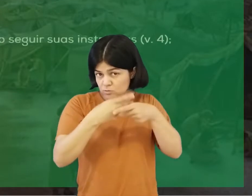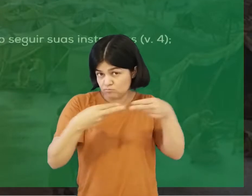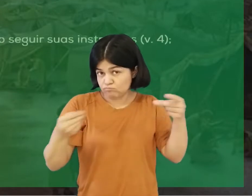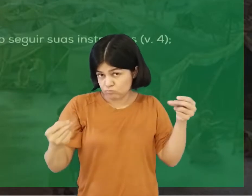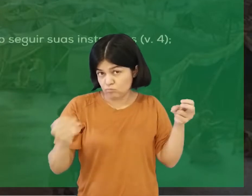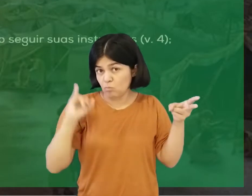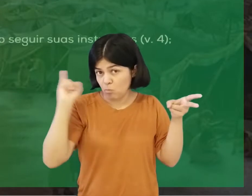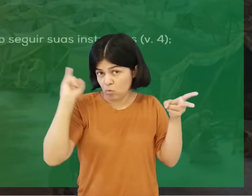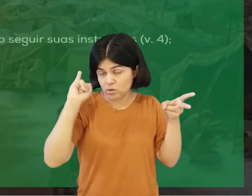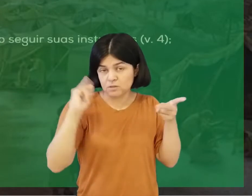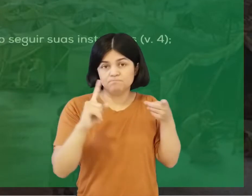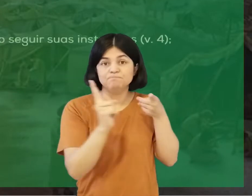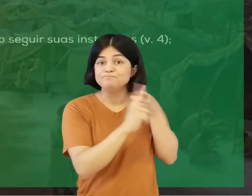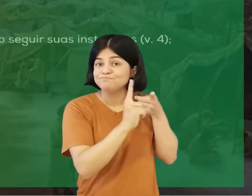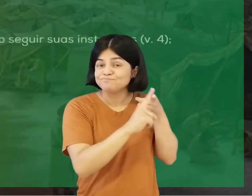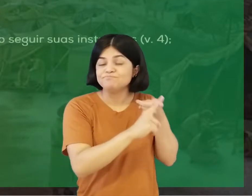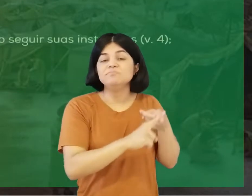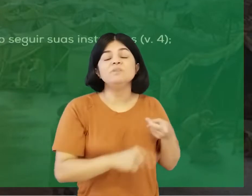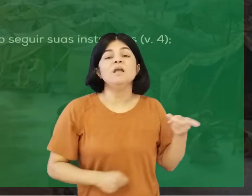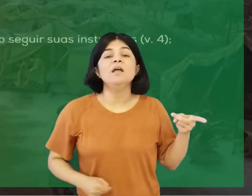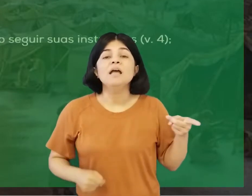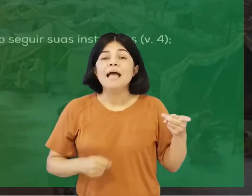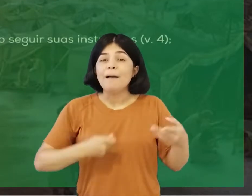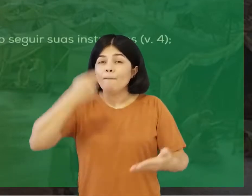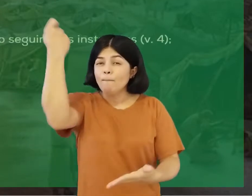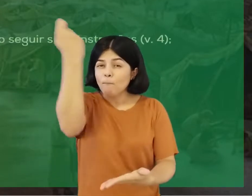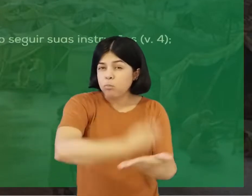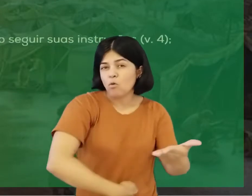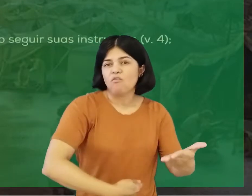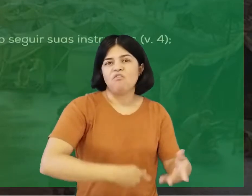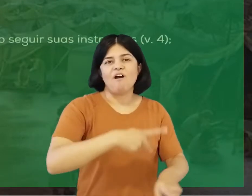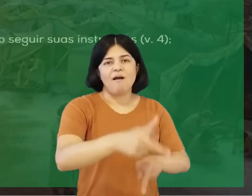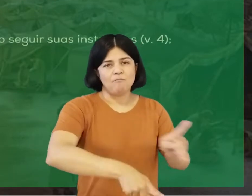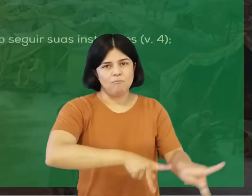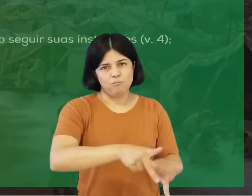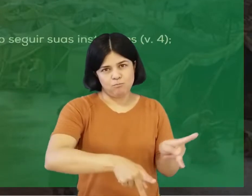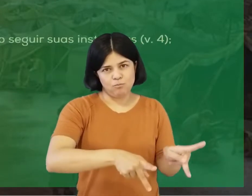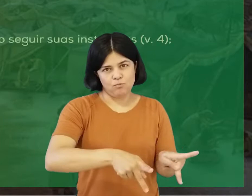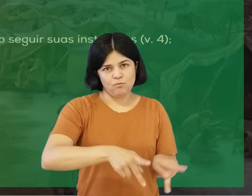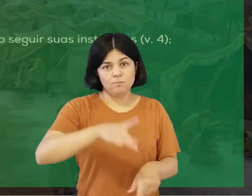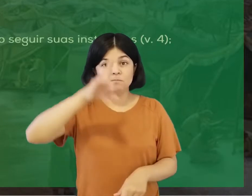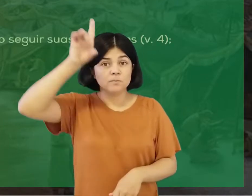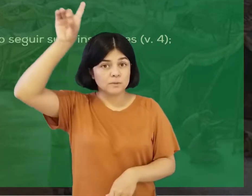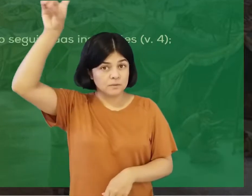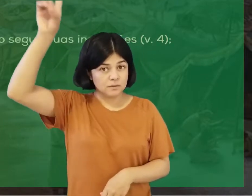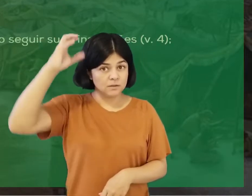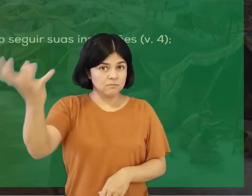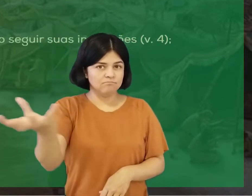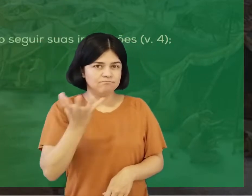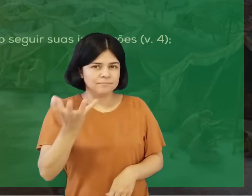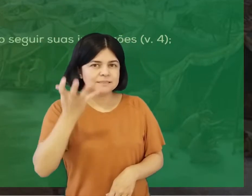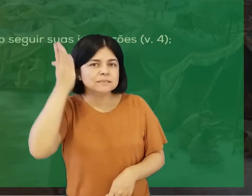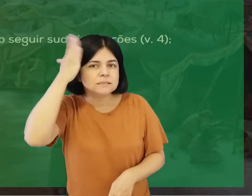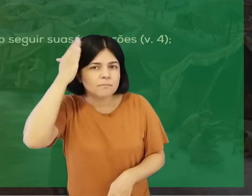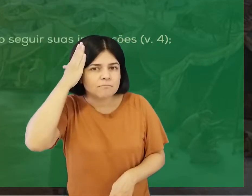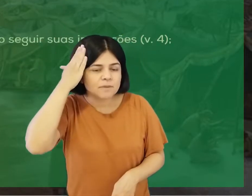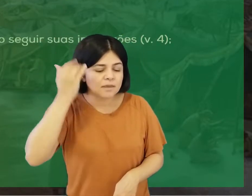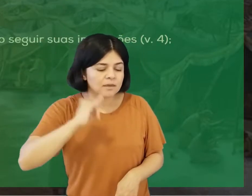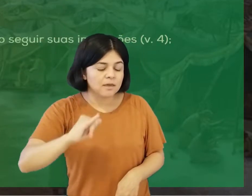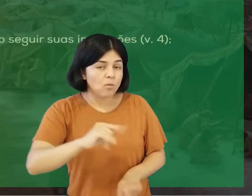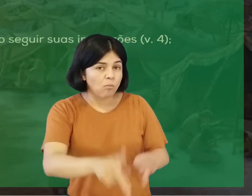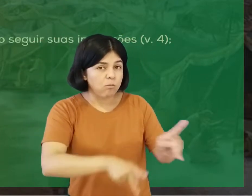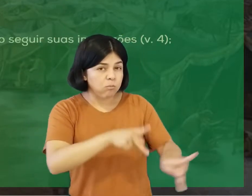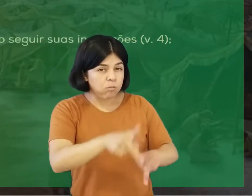Primeira, pôr o povo à prova. Deus queria saber se o povo iria